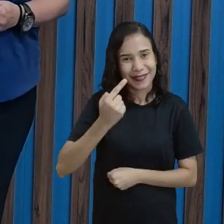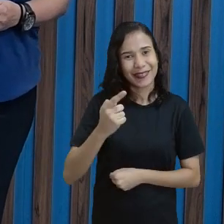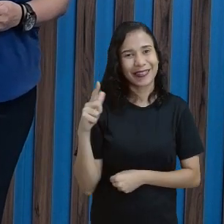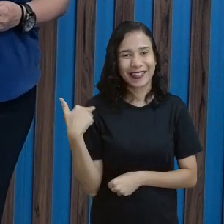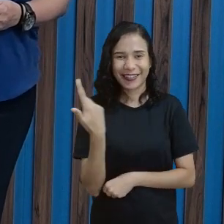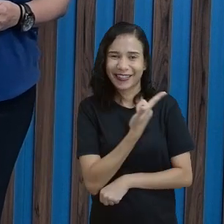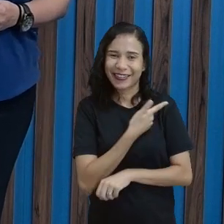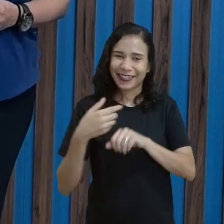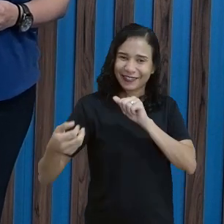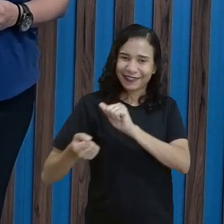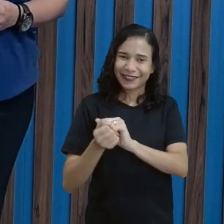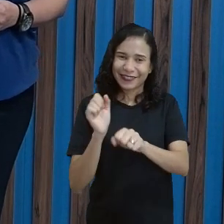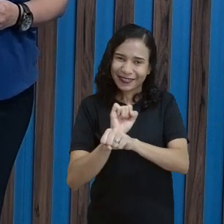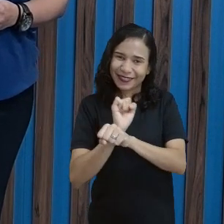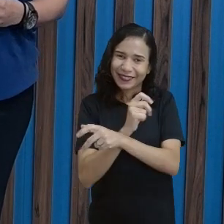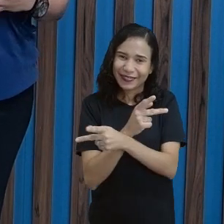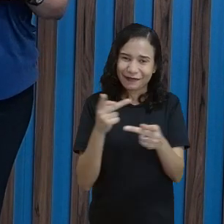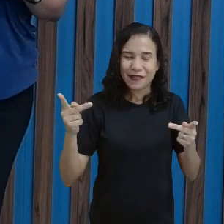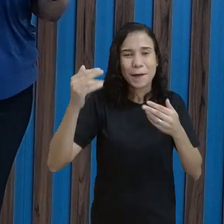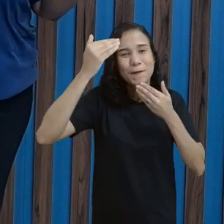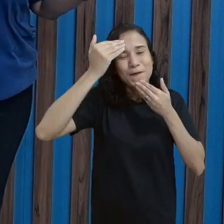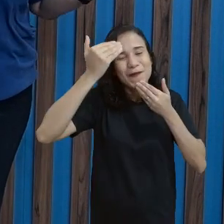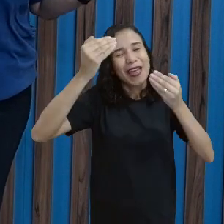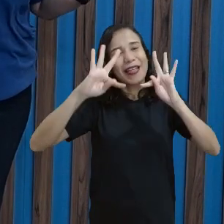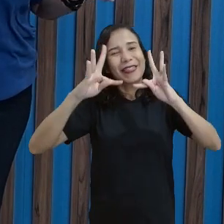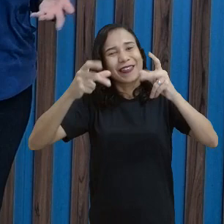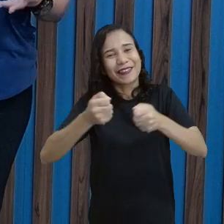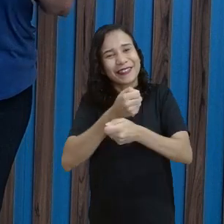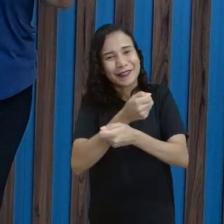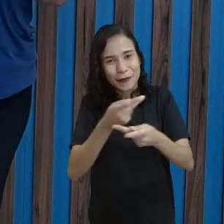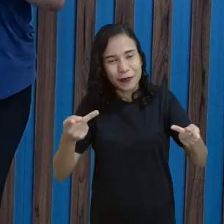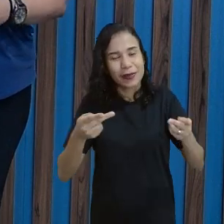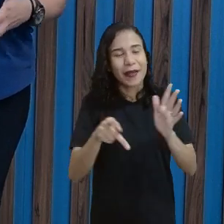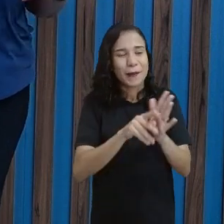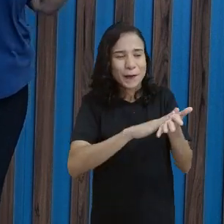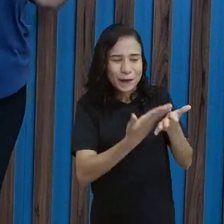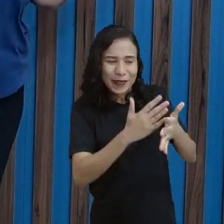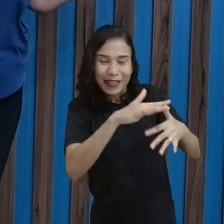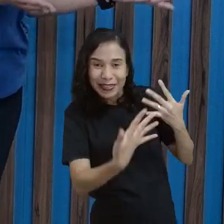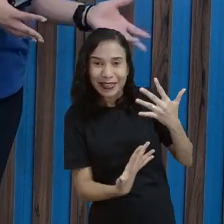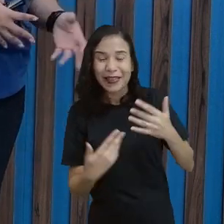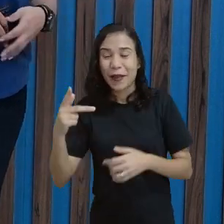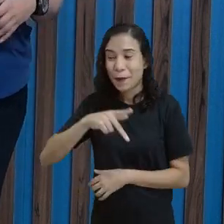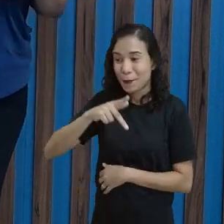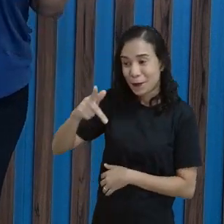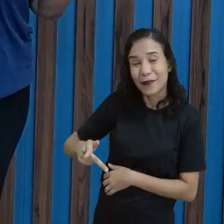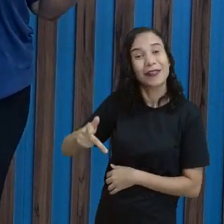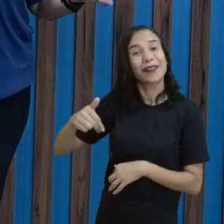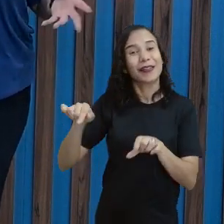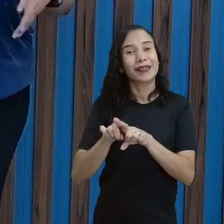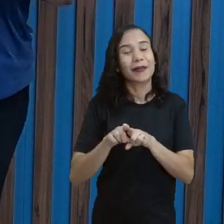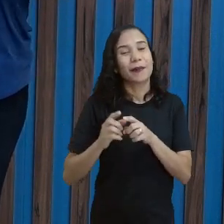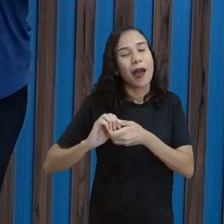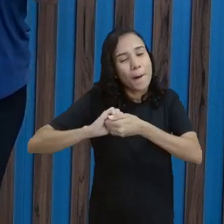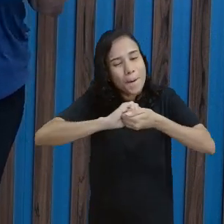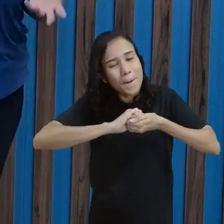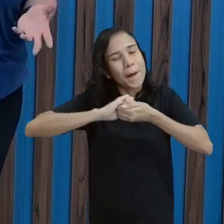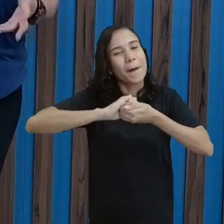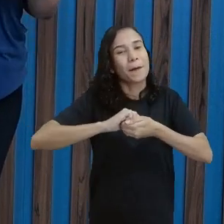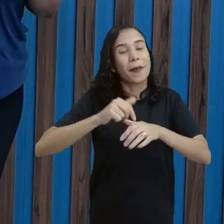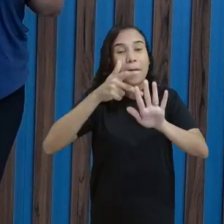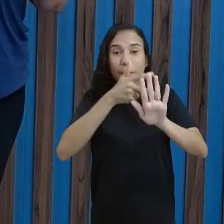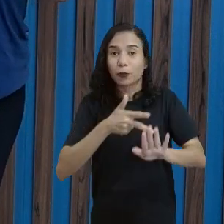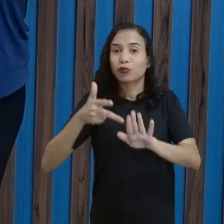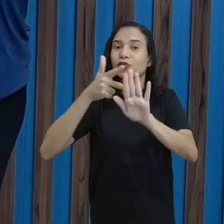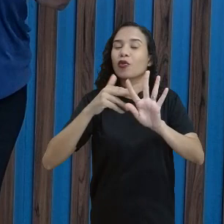que a gente vai estar aguardando todos vocês. Obrigada a todo mundo, né? Helena, a professora Isabel, por esse companheirismo todo, o pessoal da